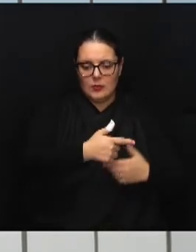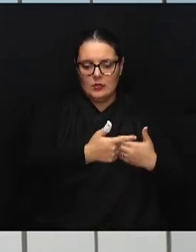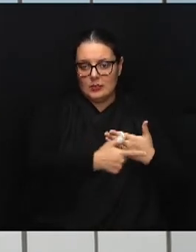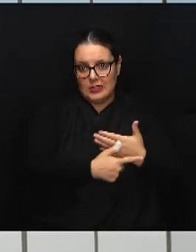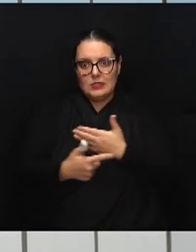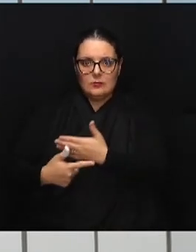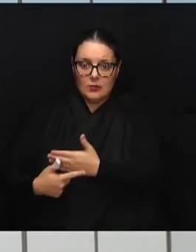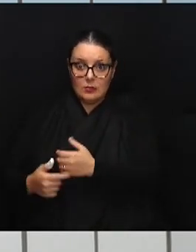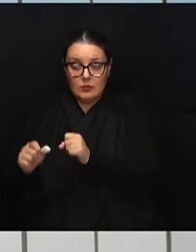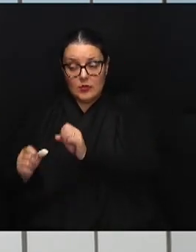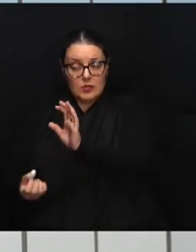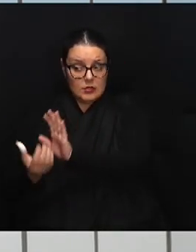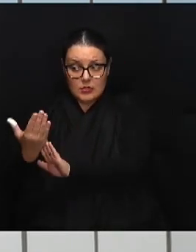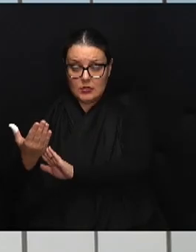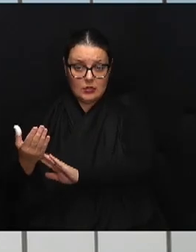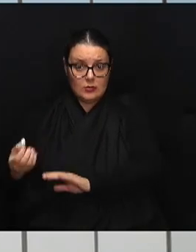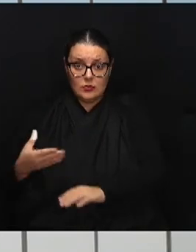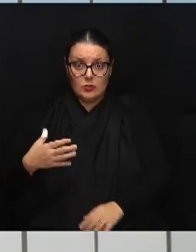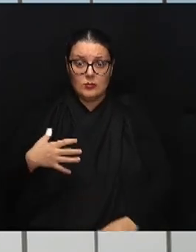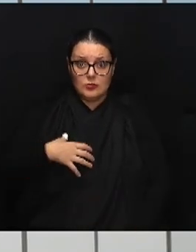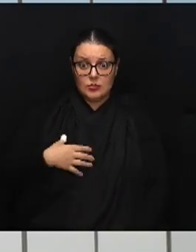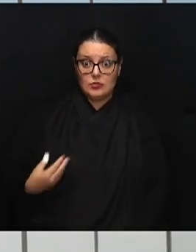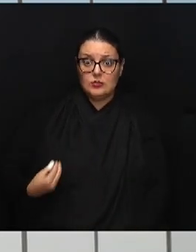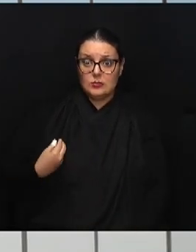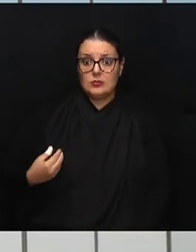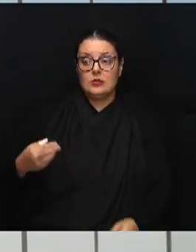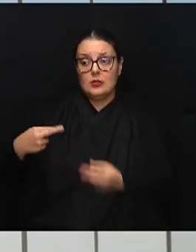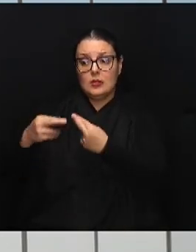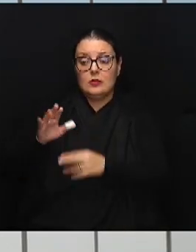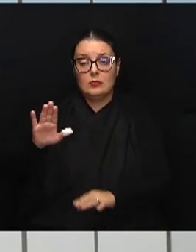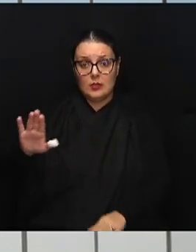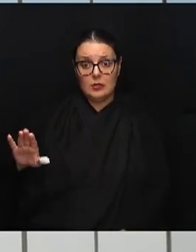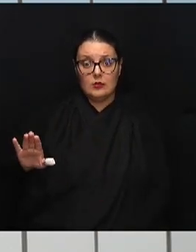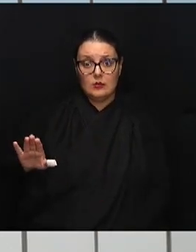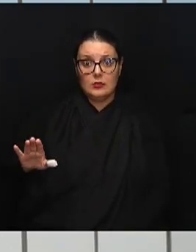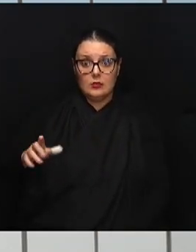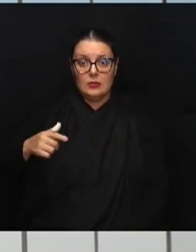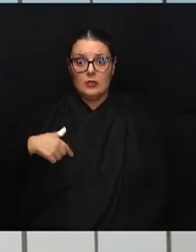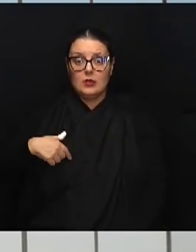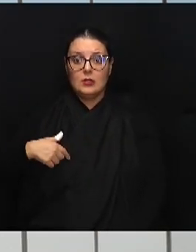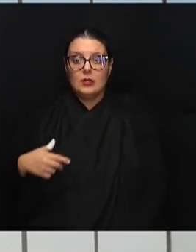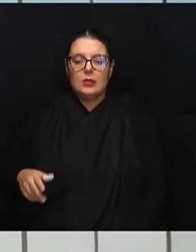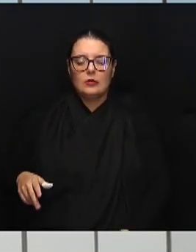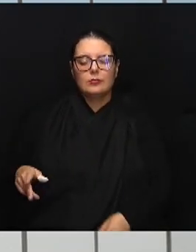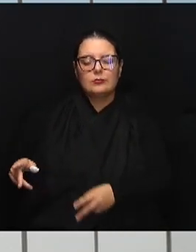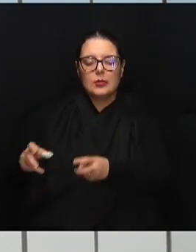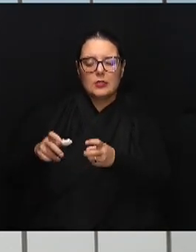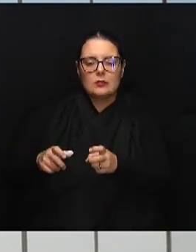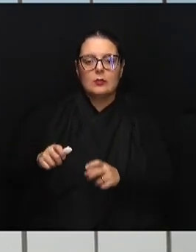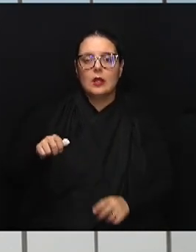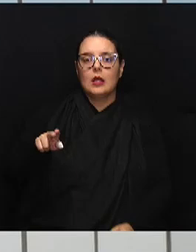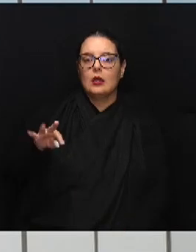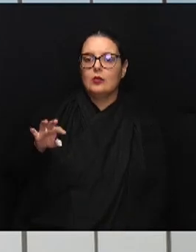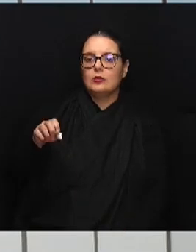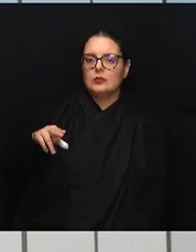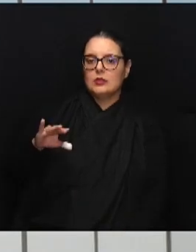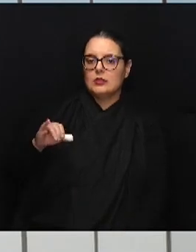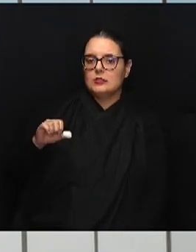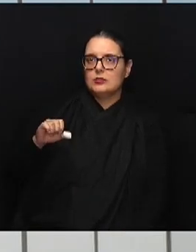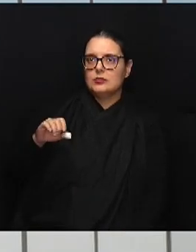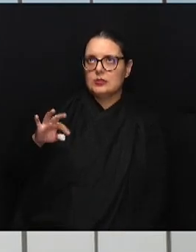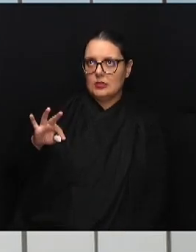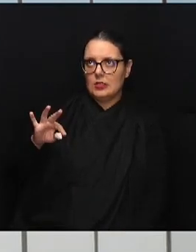de viver. E tudo bem, que tem mais a ver com ela. Eu prezo muito pela autenticidade das pessoas. A gente se descobrir como